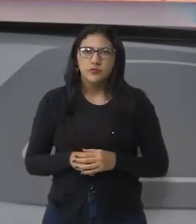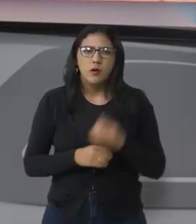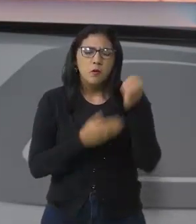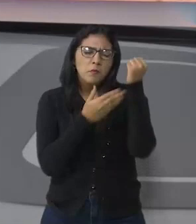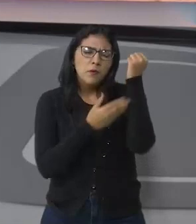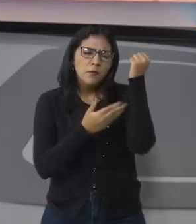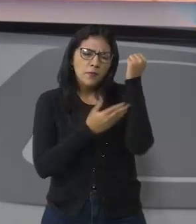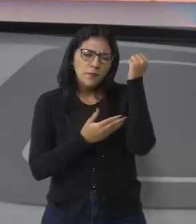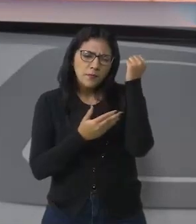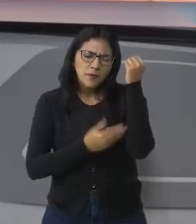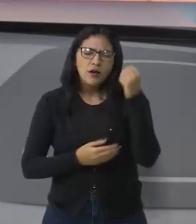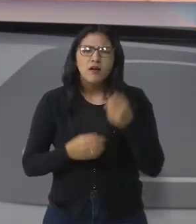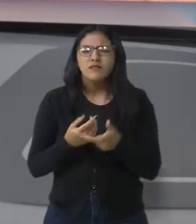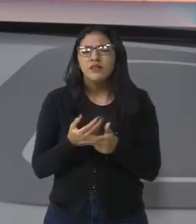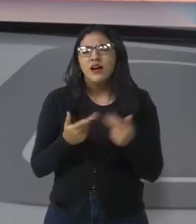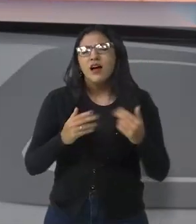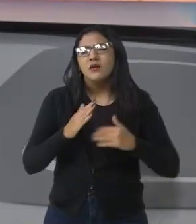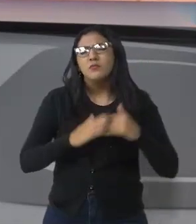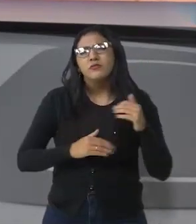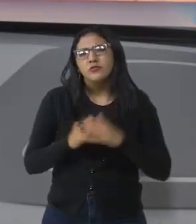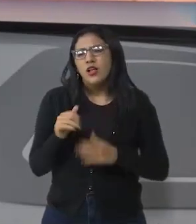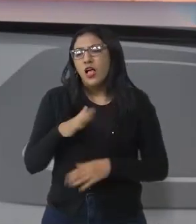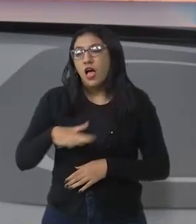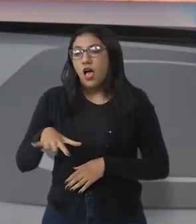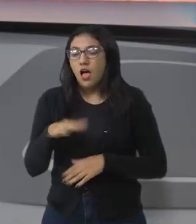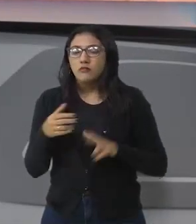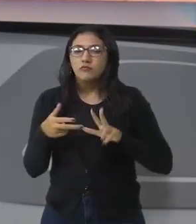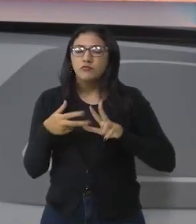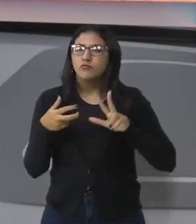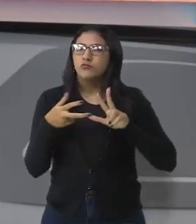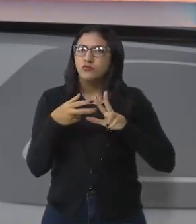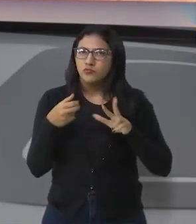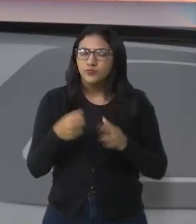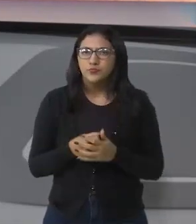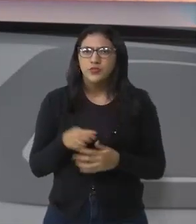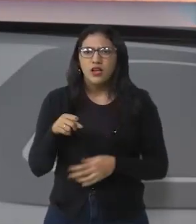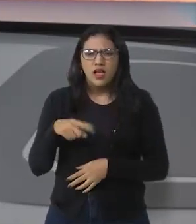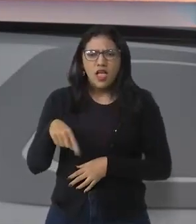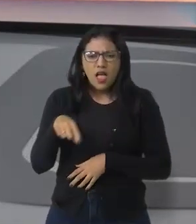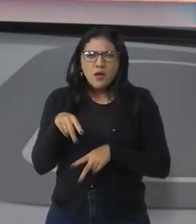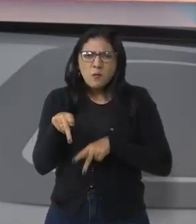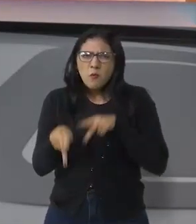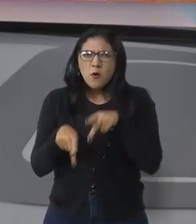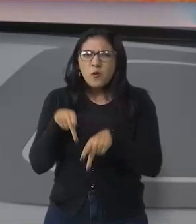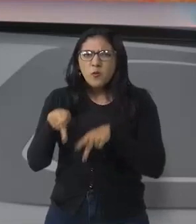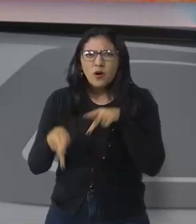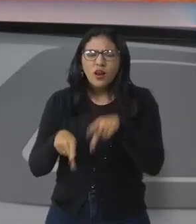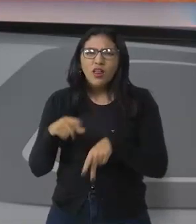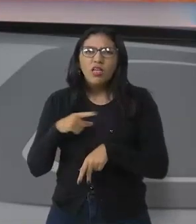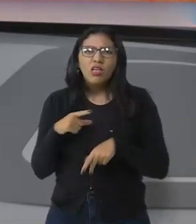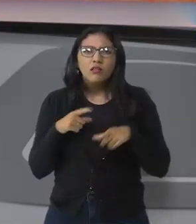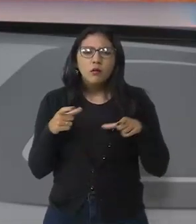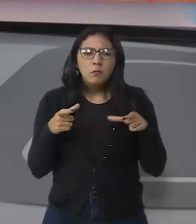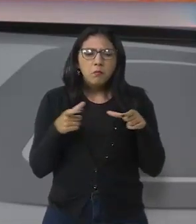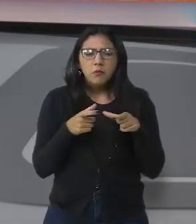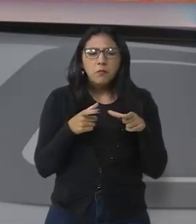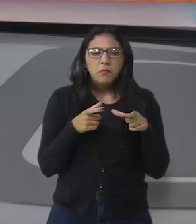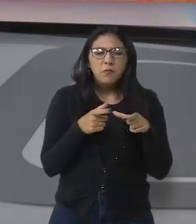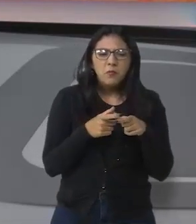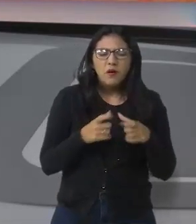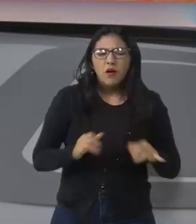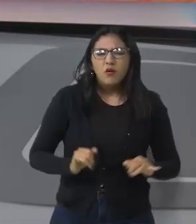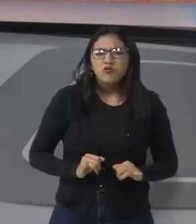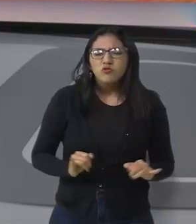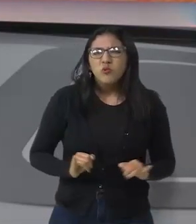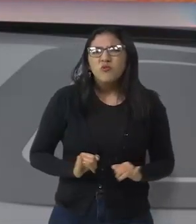território, ou dos seringueiros, ou dos castanheiros, até mesmo dos indígenas, fazendo com que essas populações fiquem ou sem o